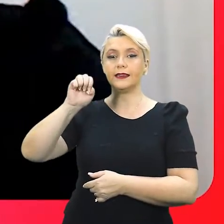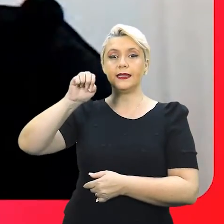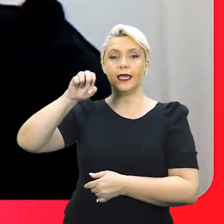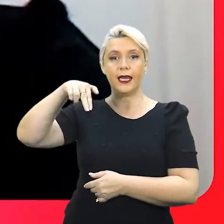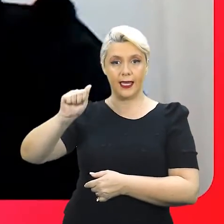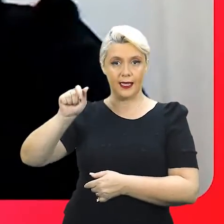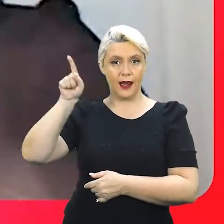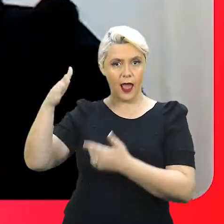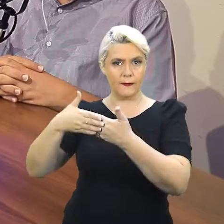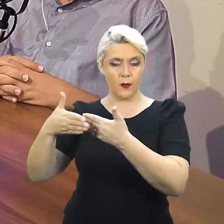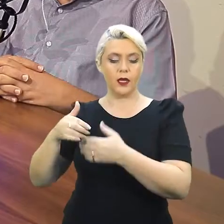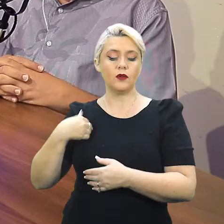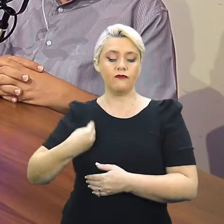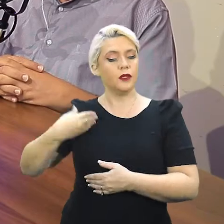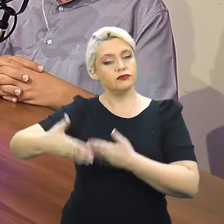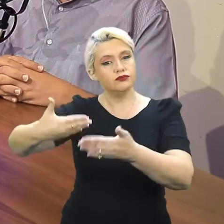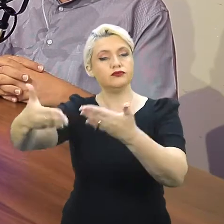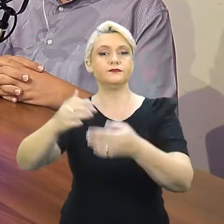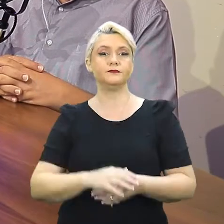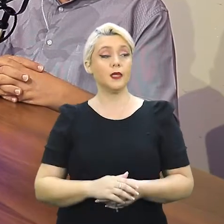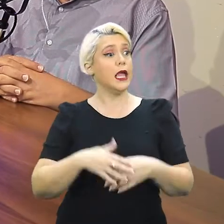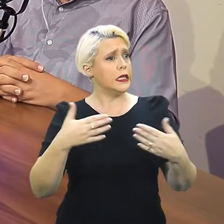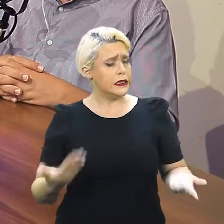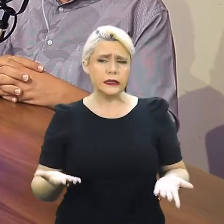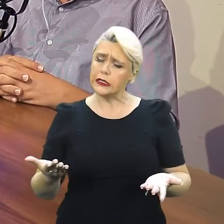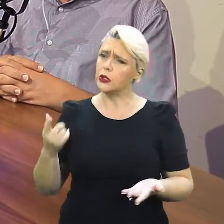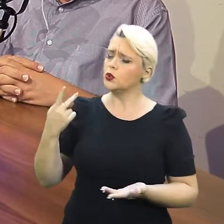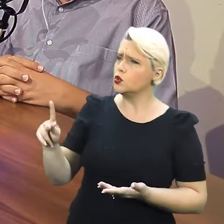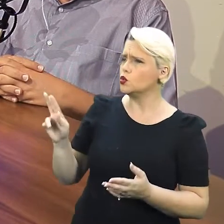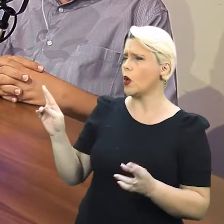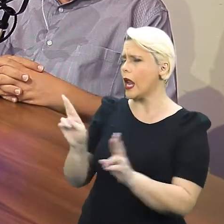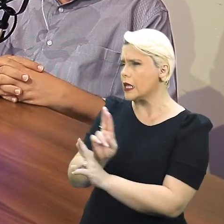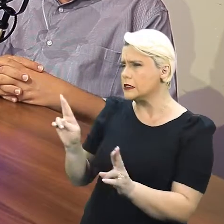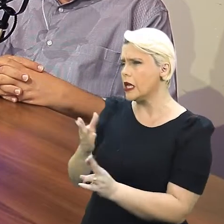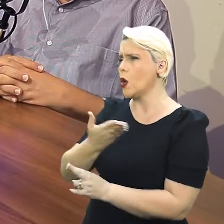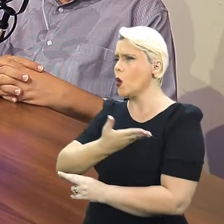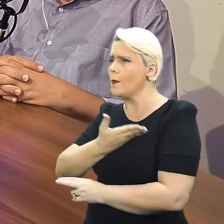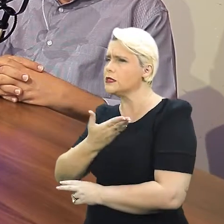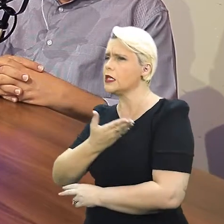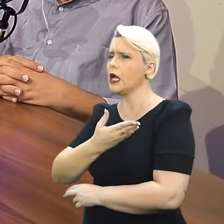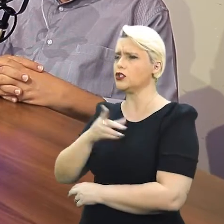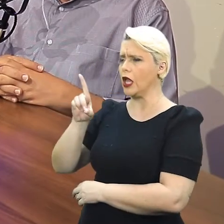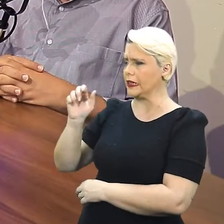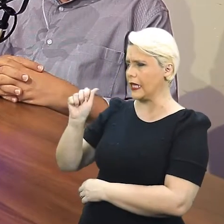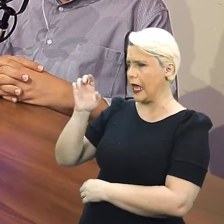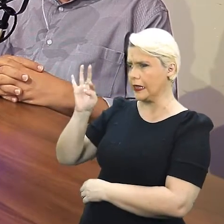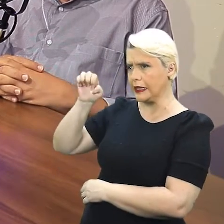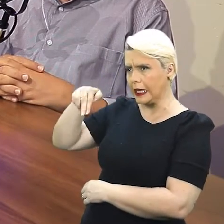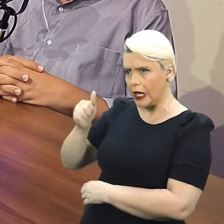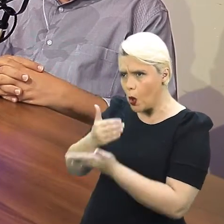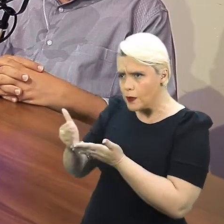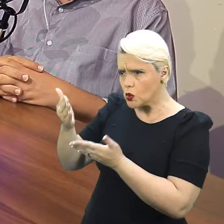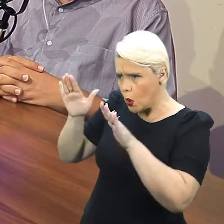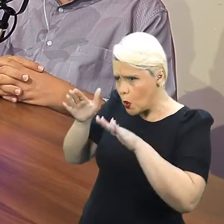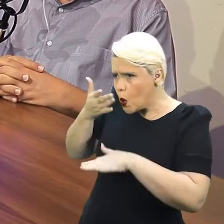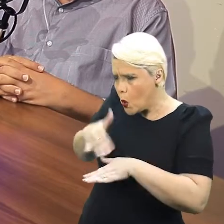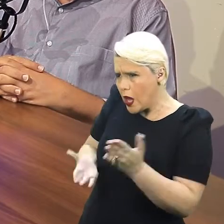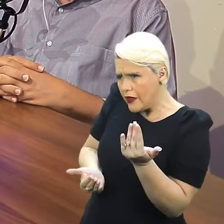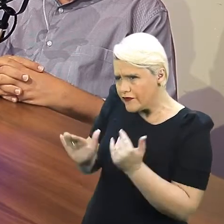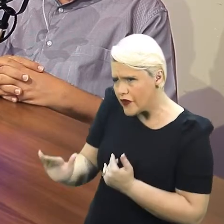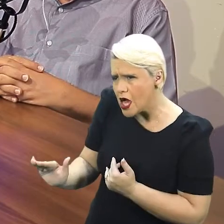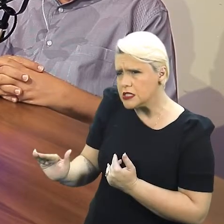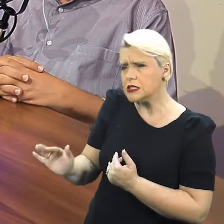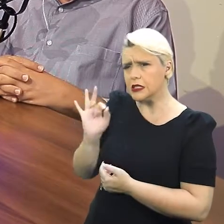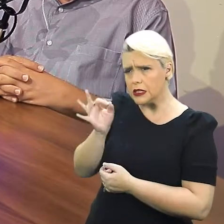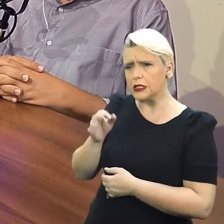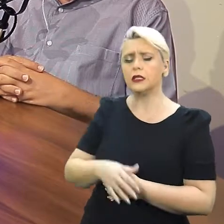Preto, e aí a vida foi. Então, a sua relação com o Datena, seu conhecimento com o Datena, é desde a infância, né?